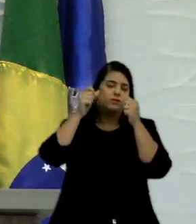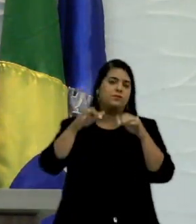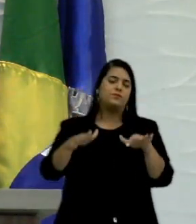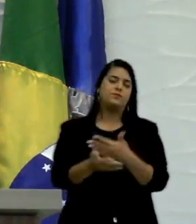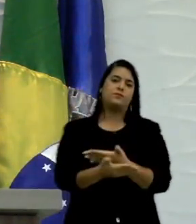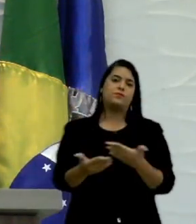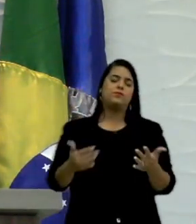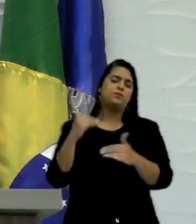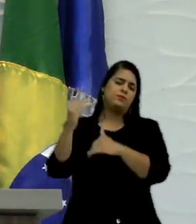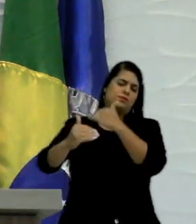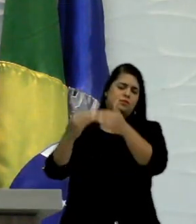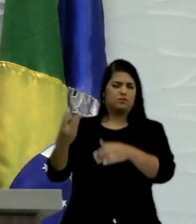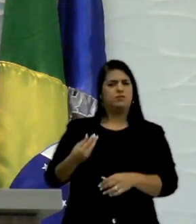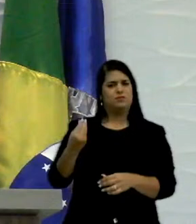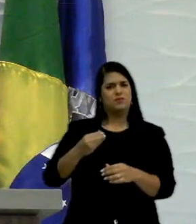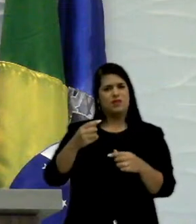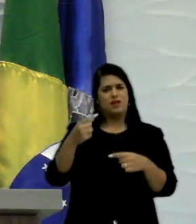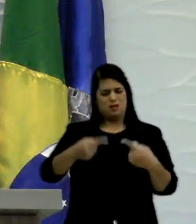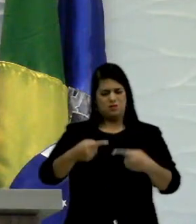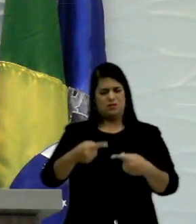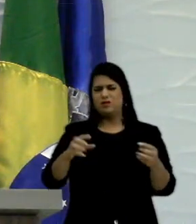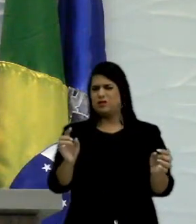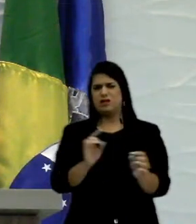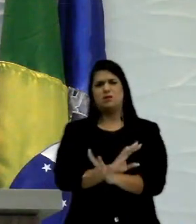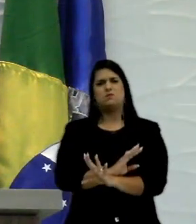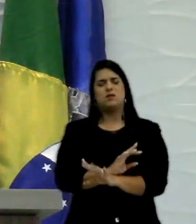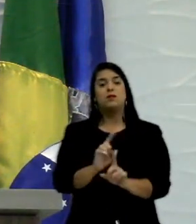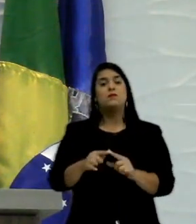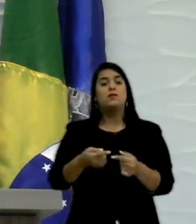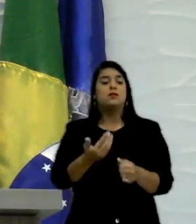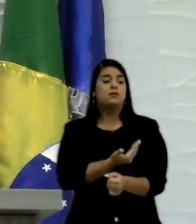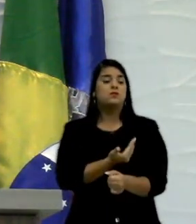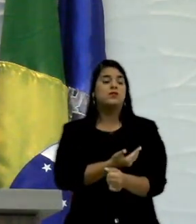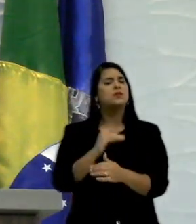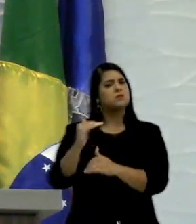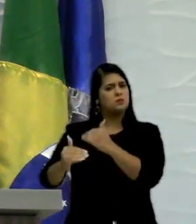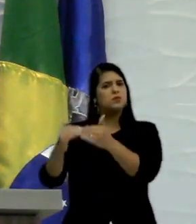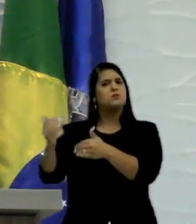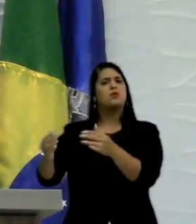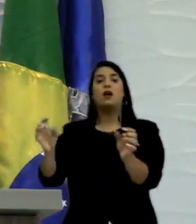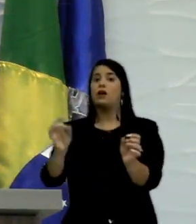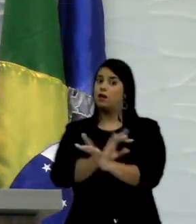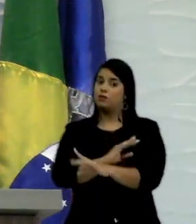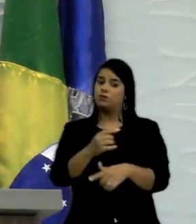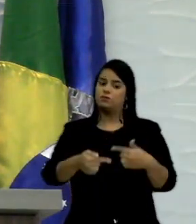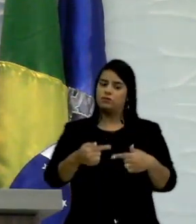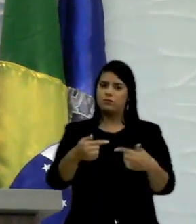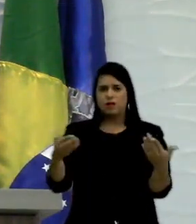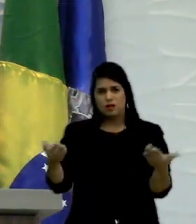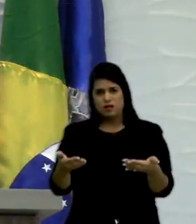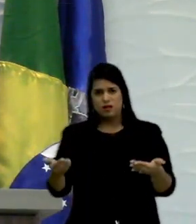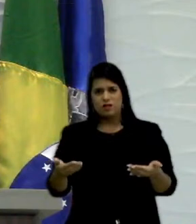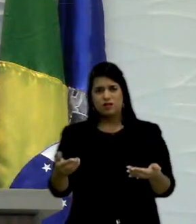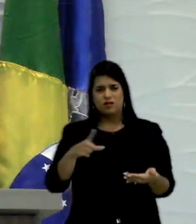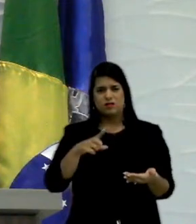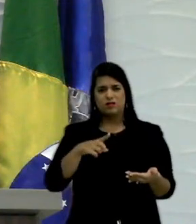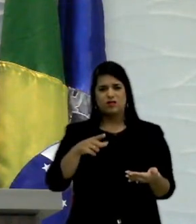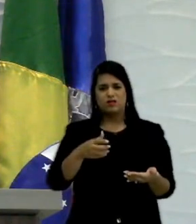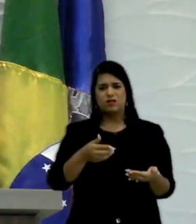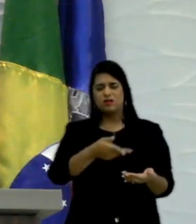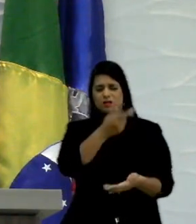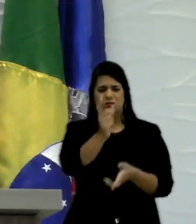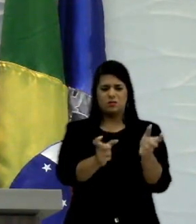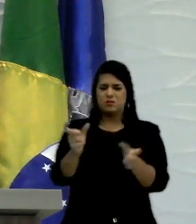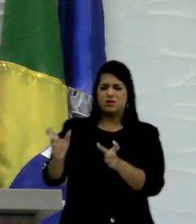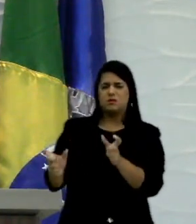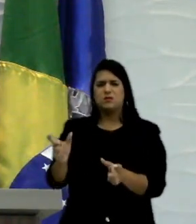que a política passa e as amizades ficam. E quando termina a política, aí agora tem muita gente da política que estão vindo atrás de